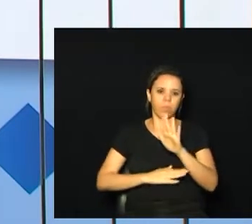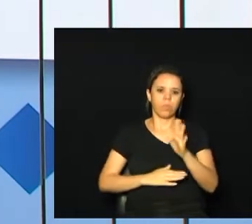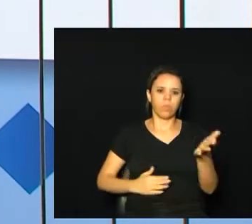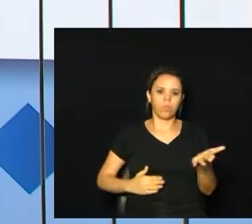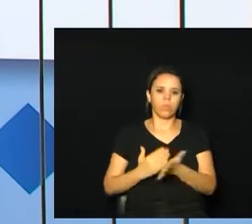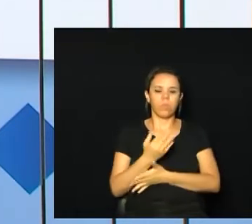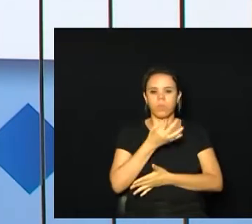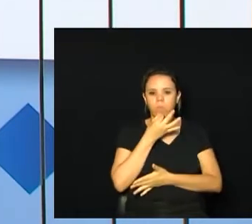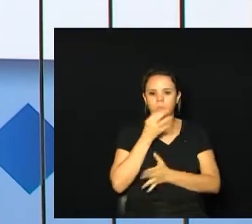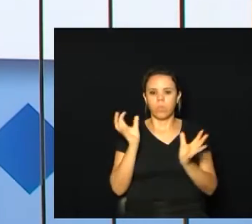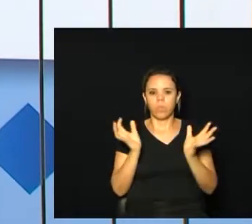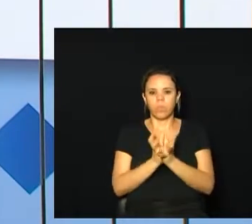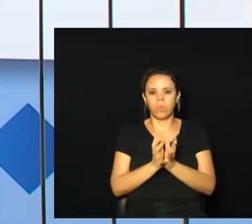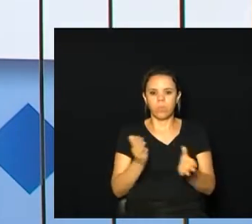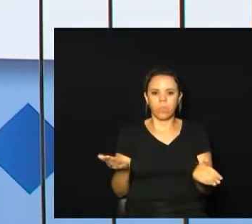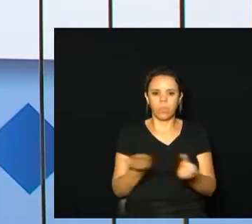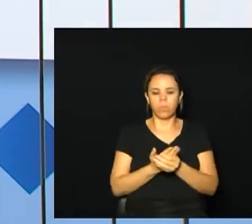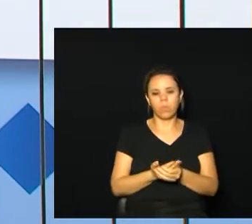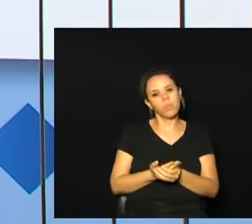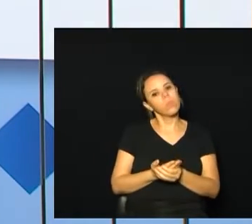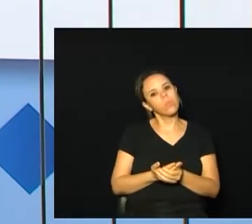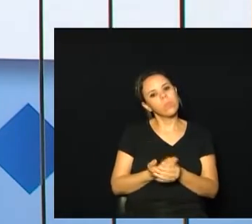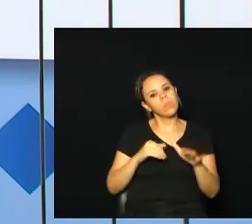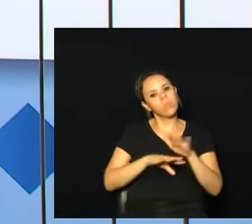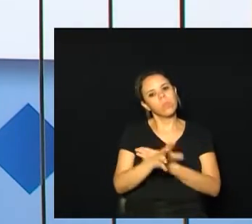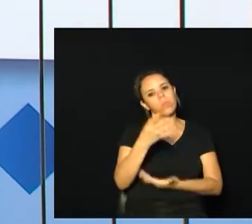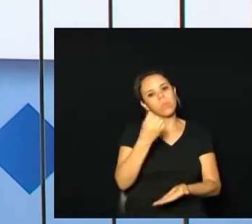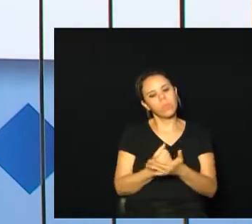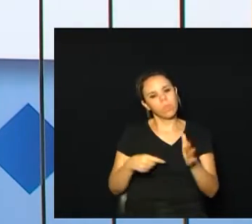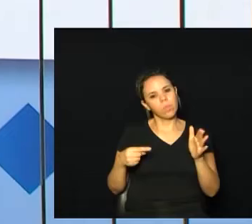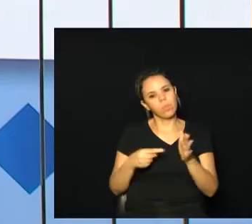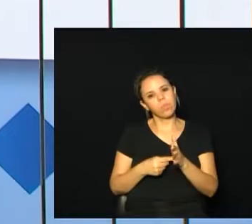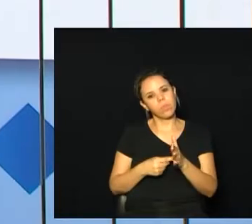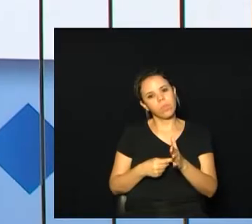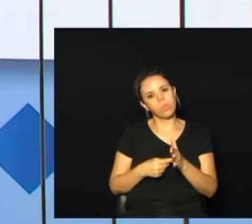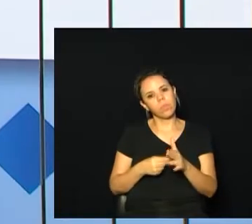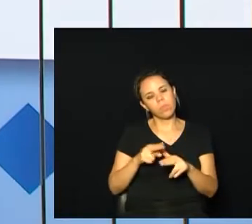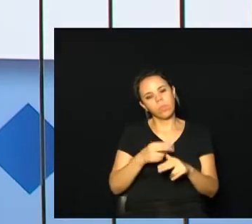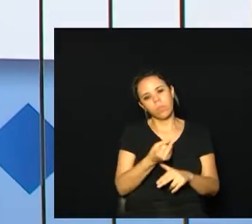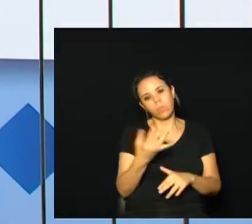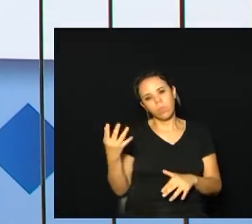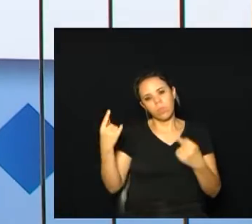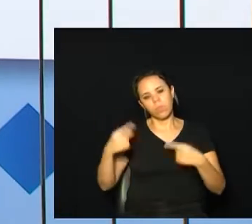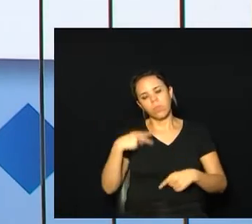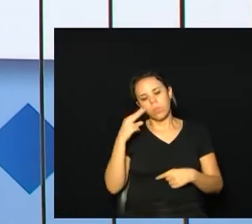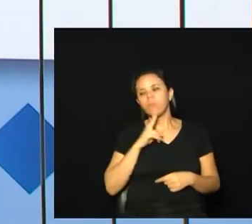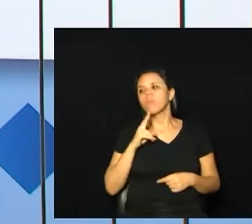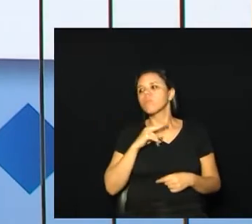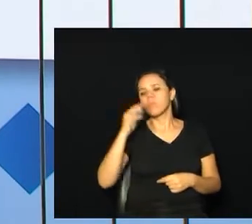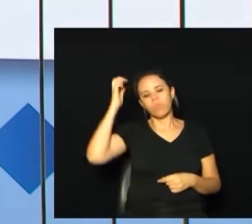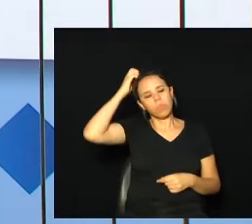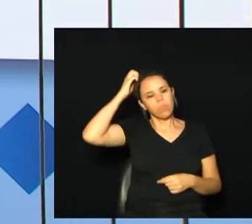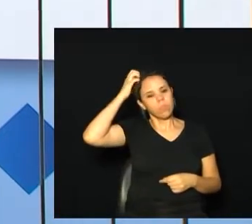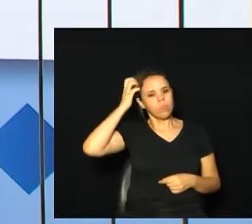aprovou o parecer da comissão processante pelo arquivamento da denúncia de quebra de decoro contra o vereador Nelson